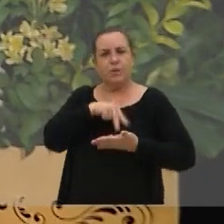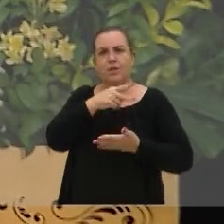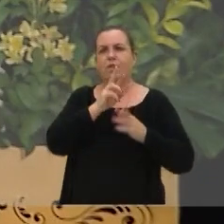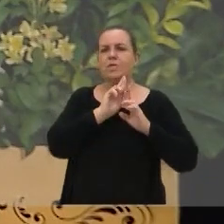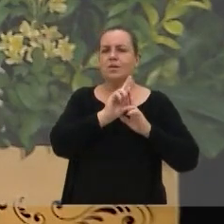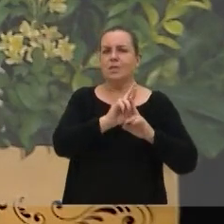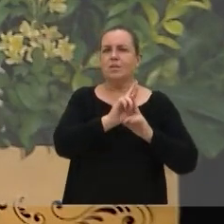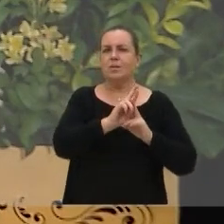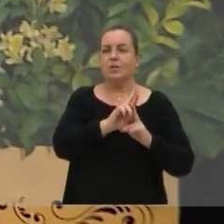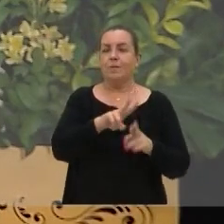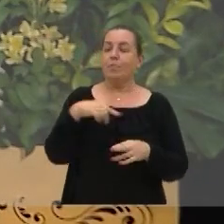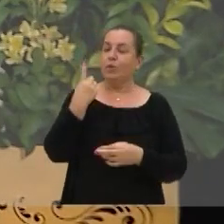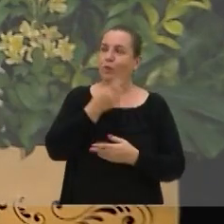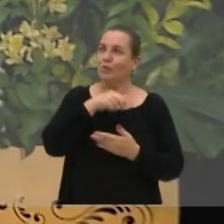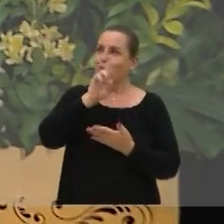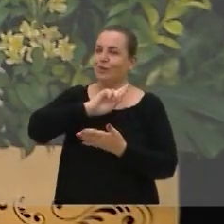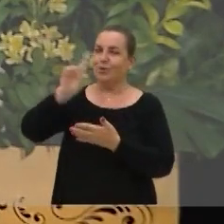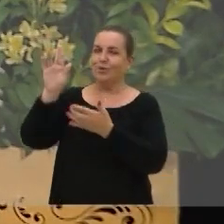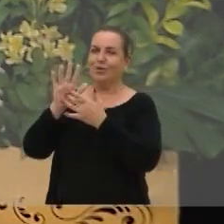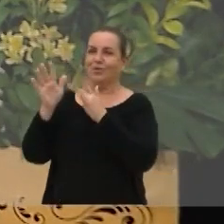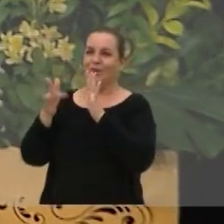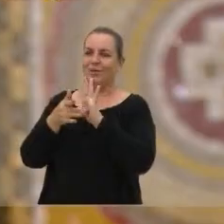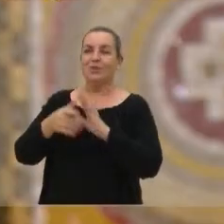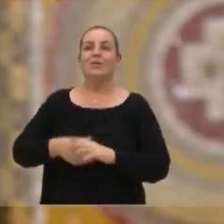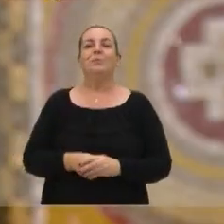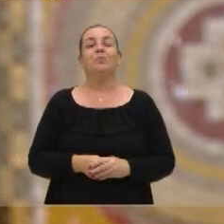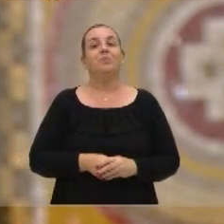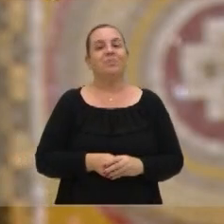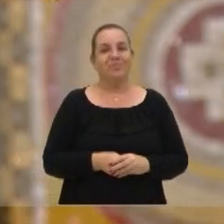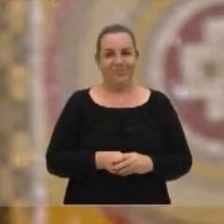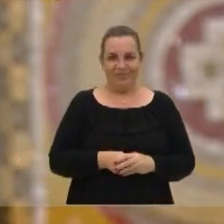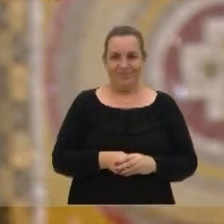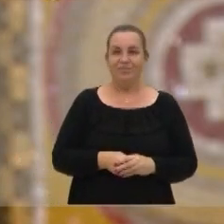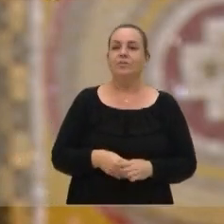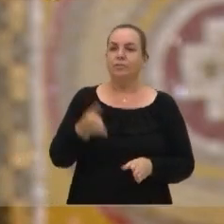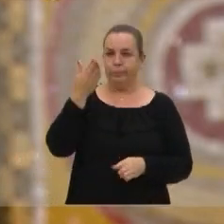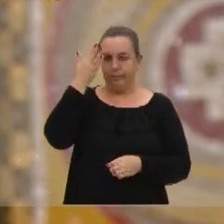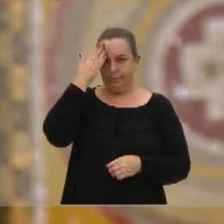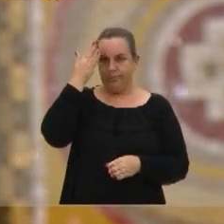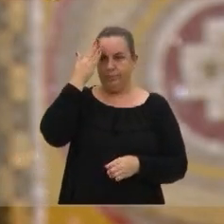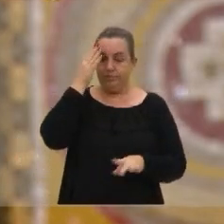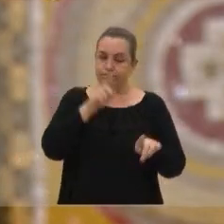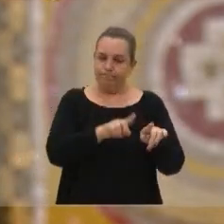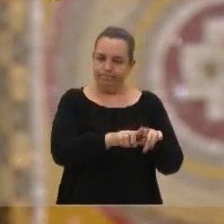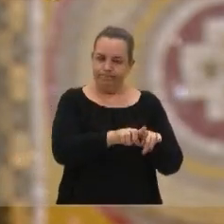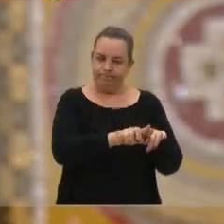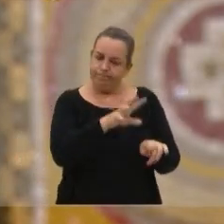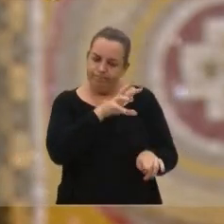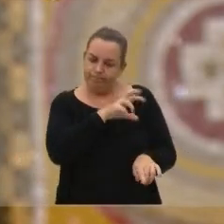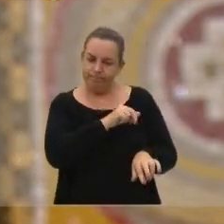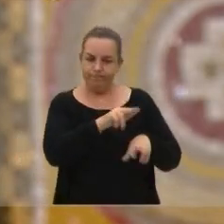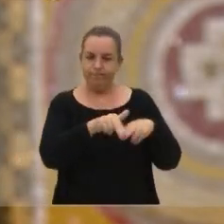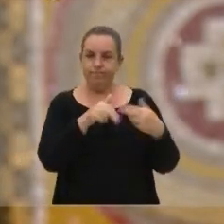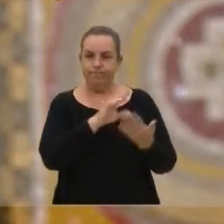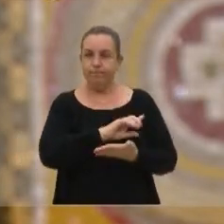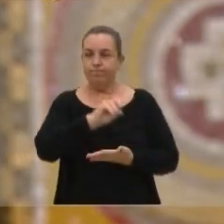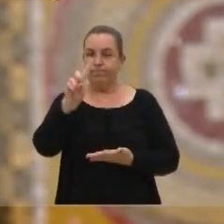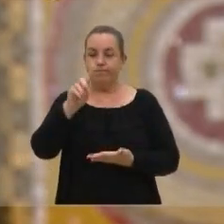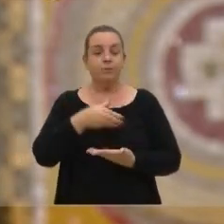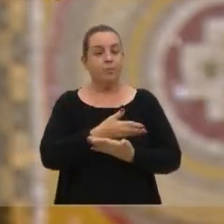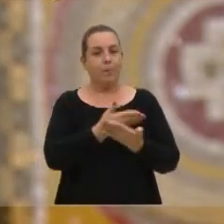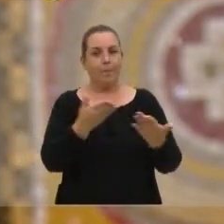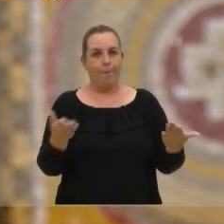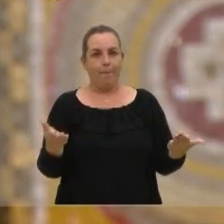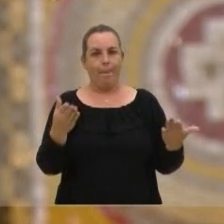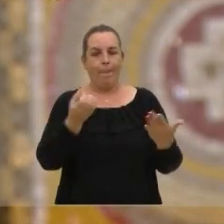esperança em nosso Senhor Jesus Cristo. Sabemos, irmãos amados por Deus, que sois